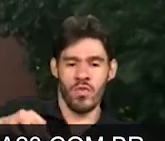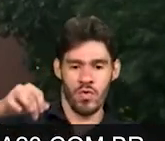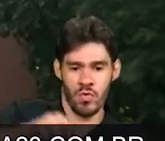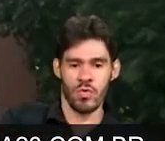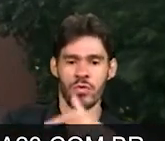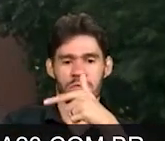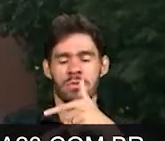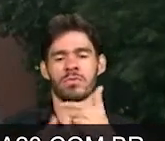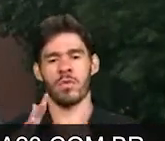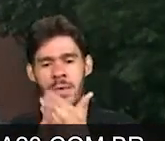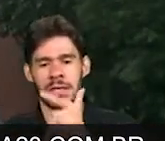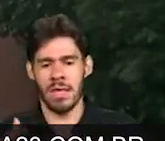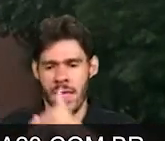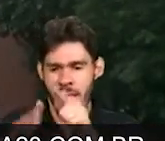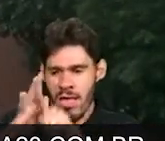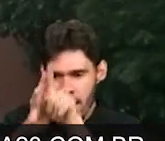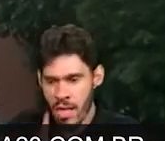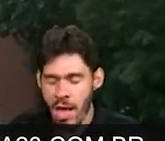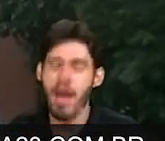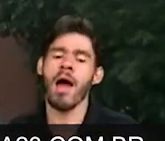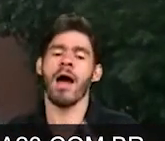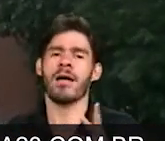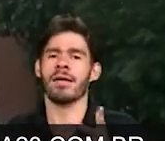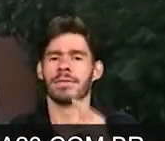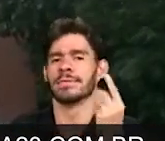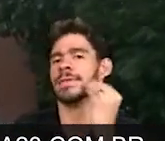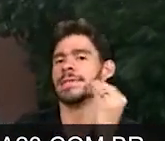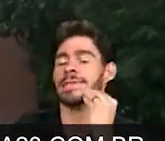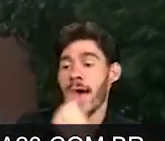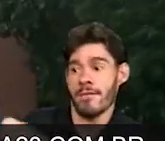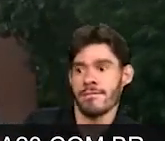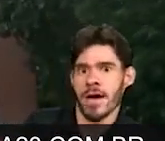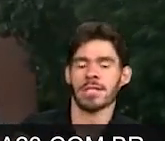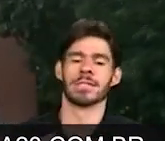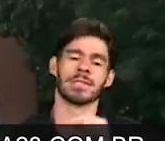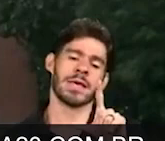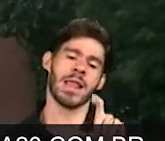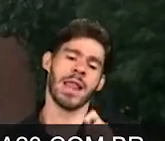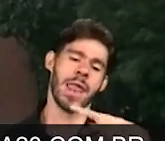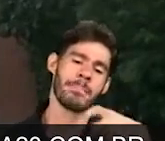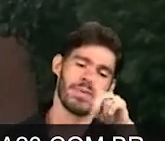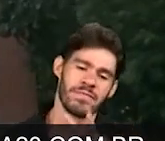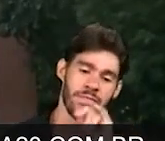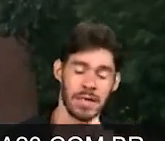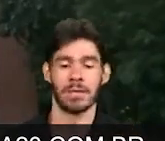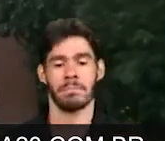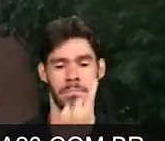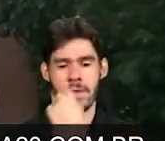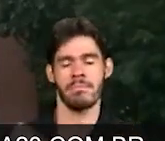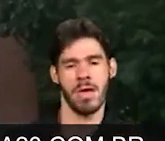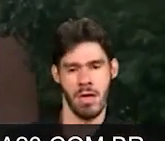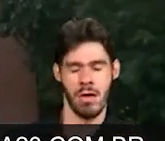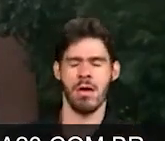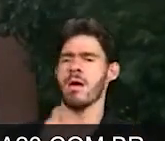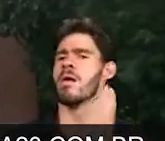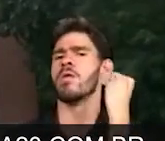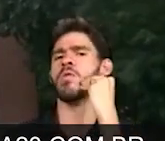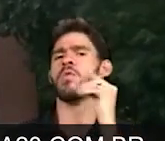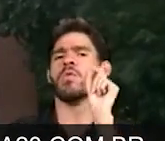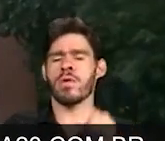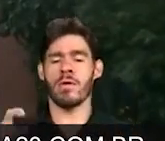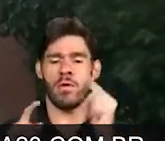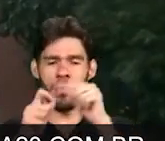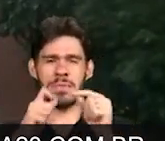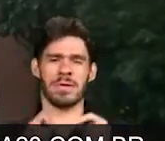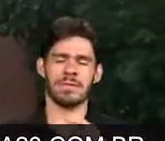para avaliar a eficácia da Alepvax, a primeira vacina contra a hanseníase. A intenção é avaliar os